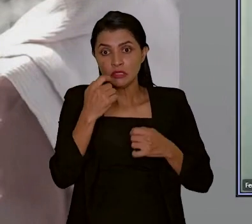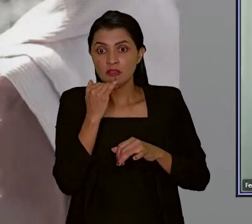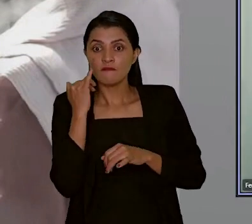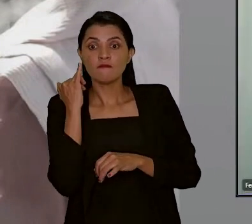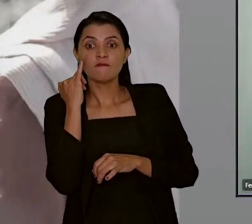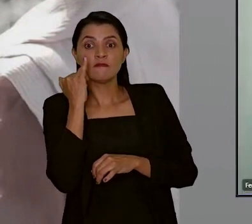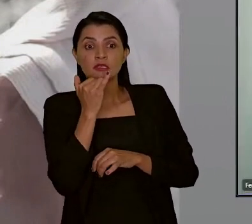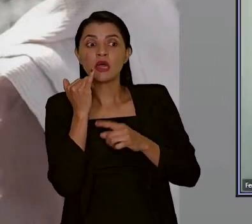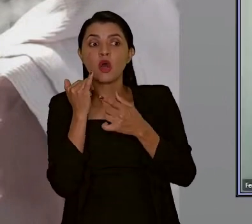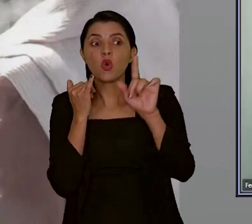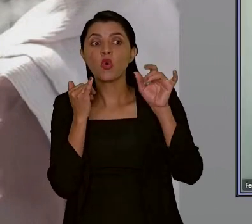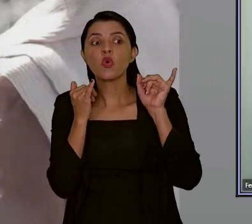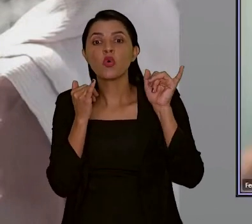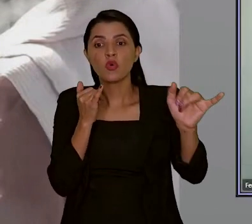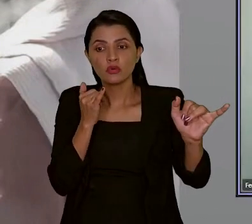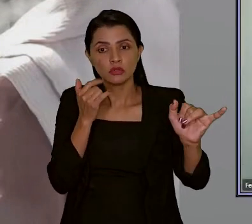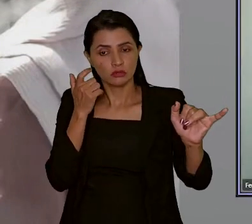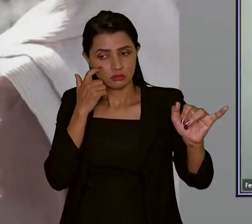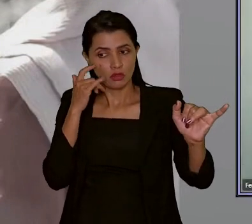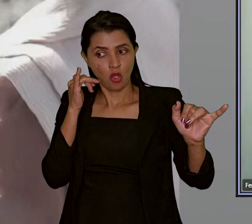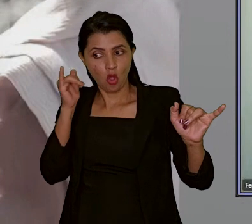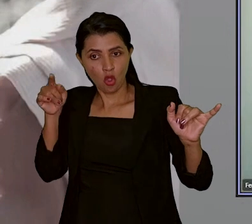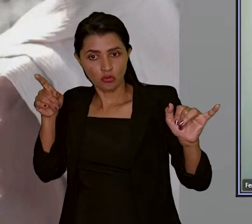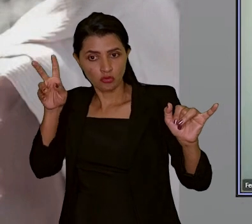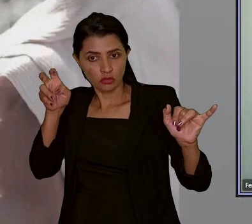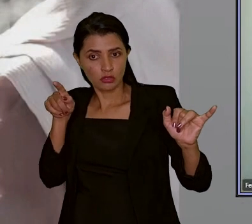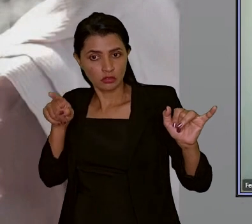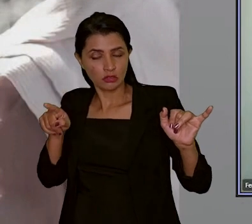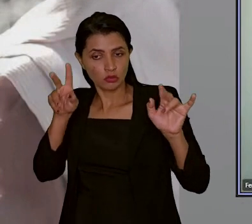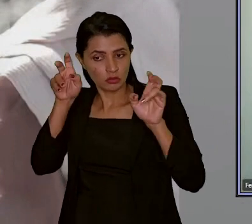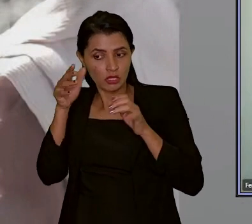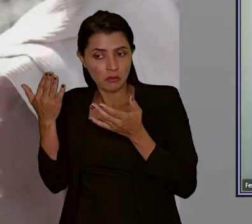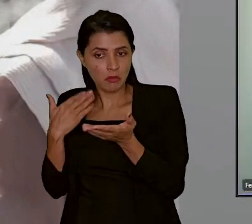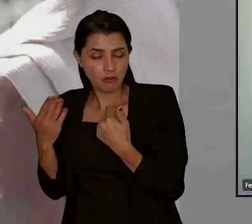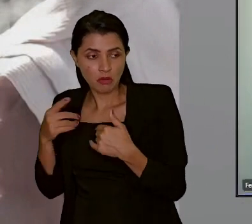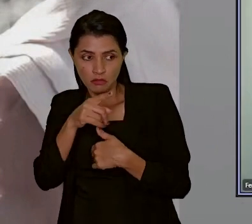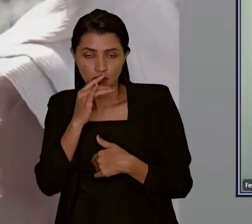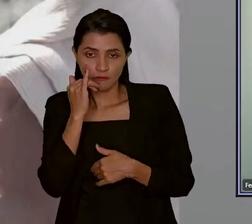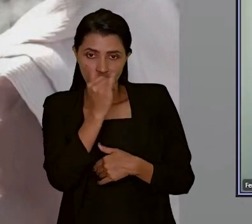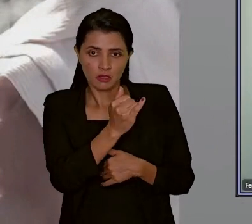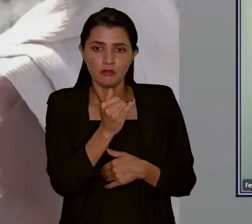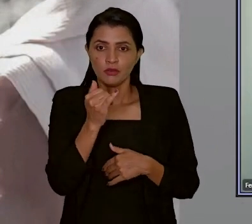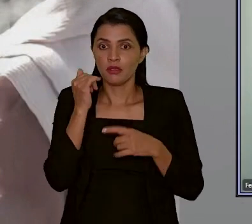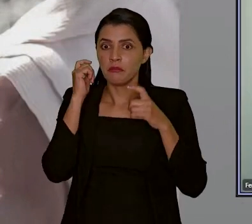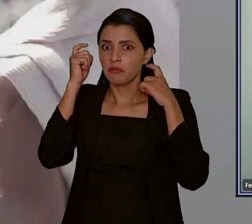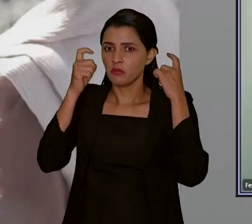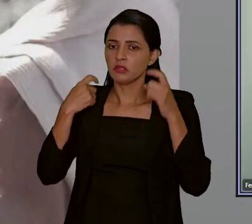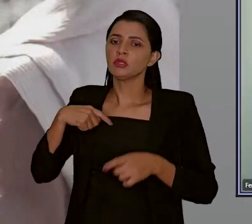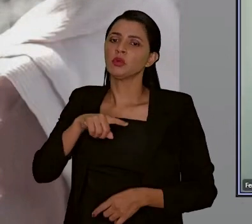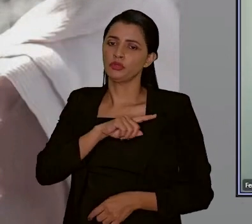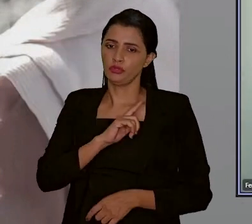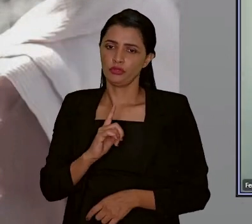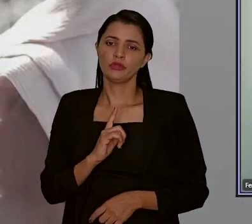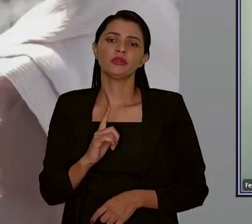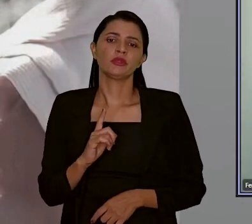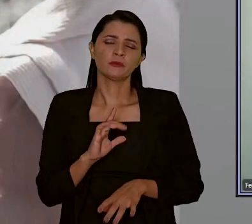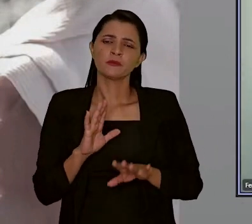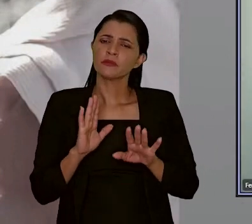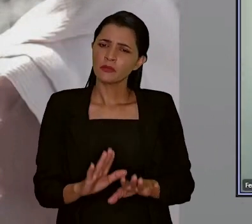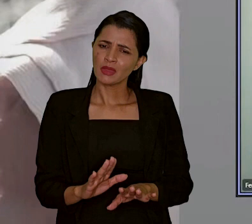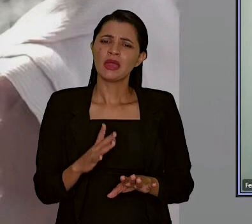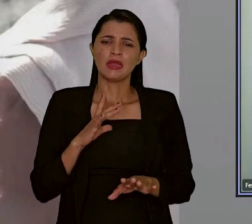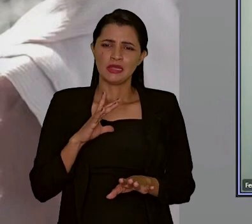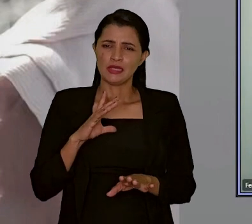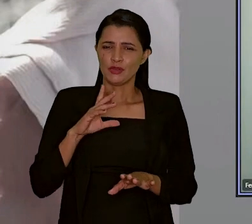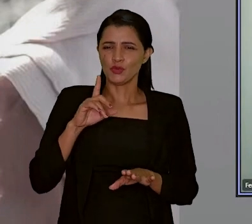assunto, assim, para ver o grau de preocupações que nós temos. Mas na nossa matéria, então, que é